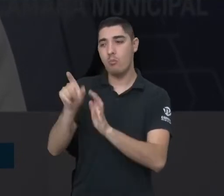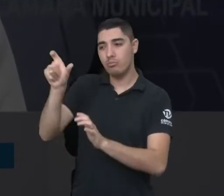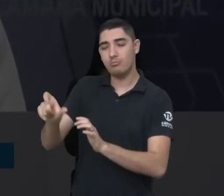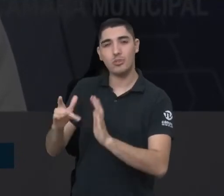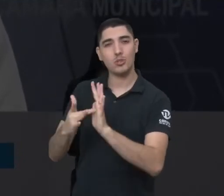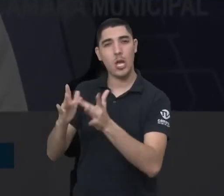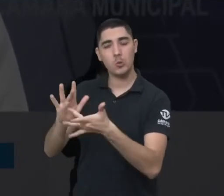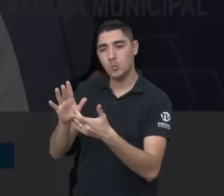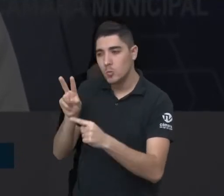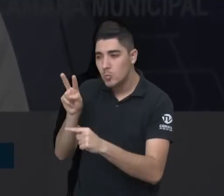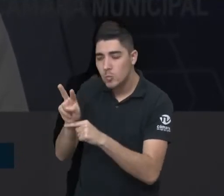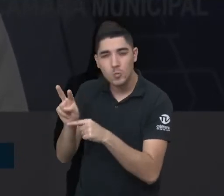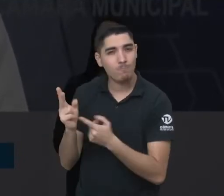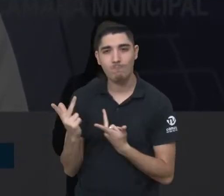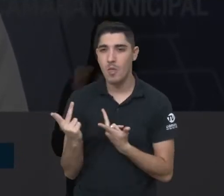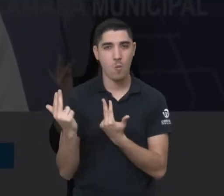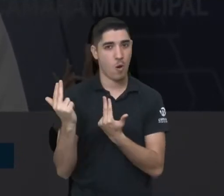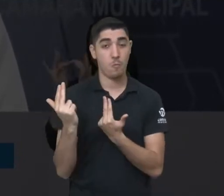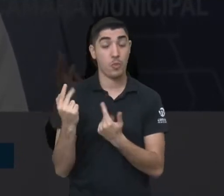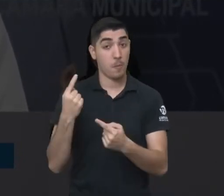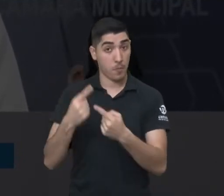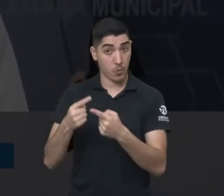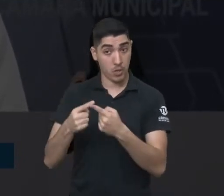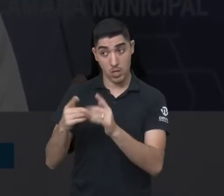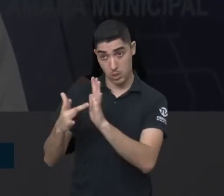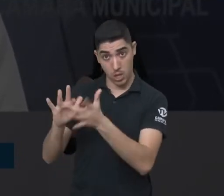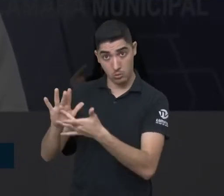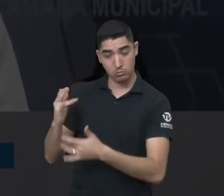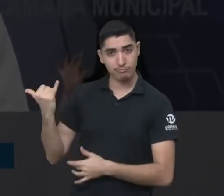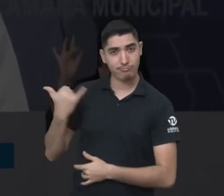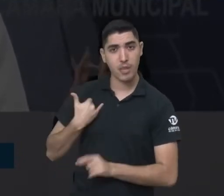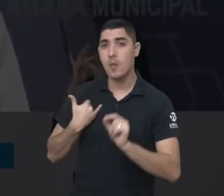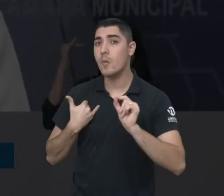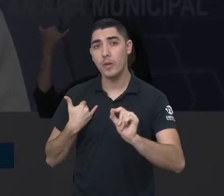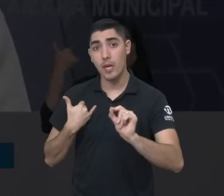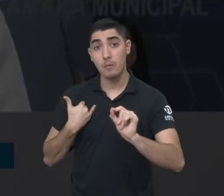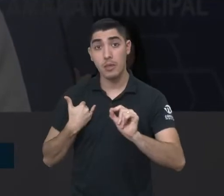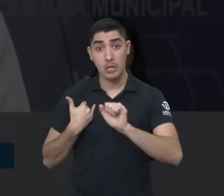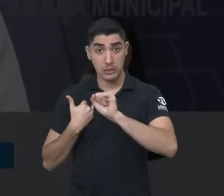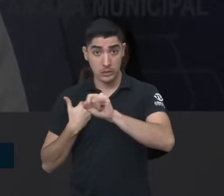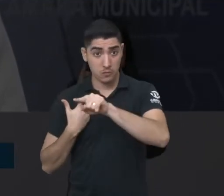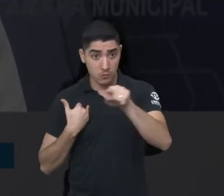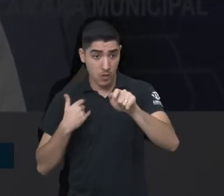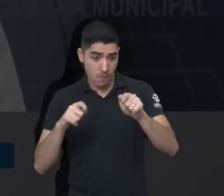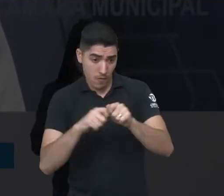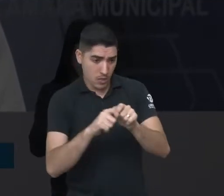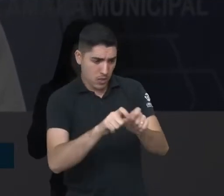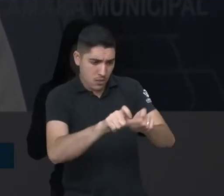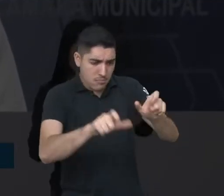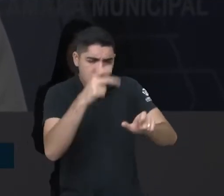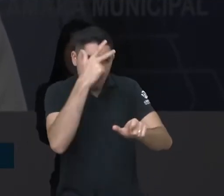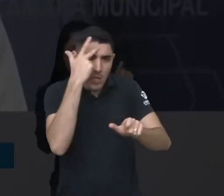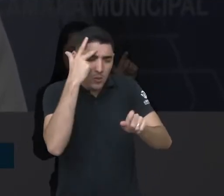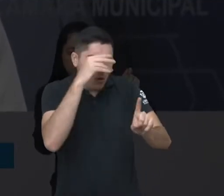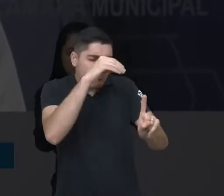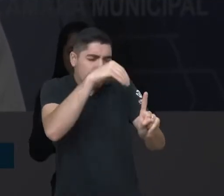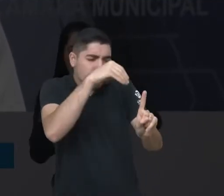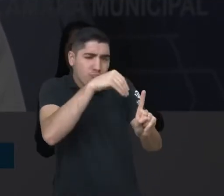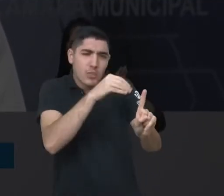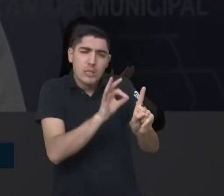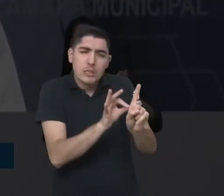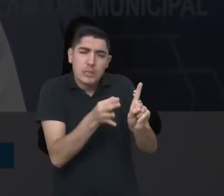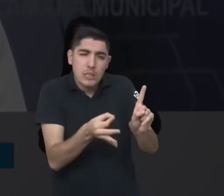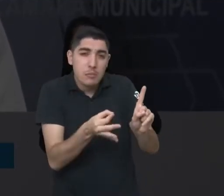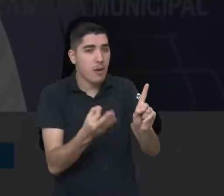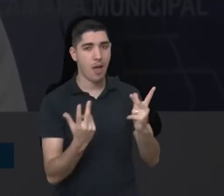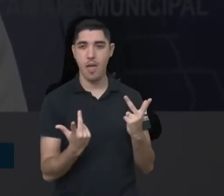Cristo. Pois ele nos diz: tudo o que fizerdes ao menor dos meus,